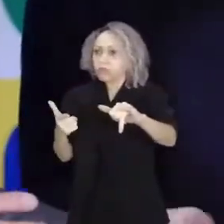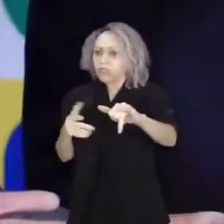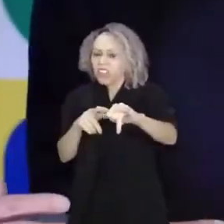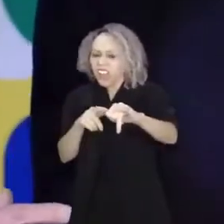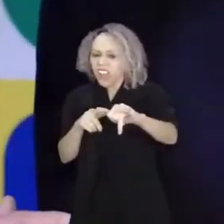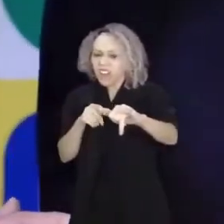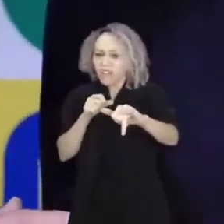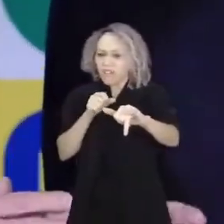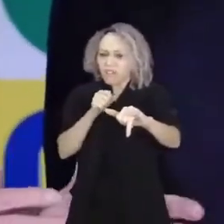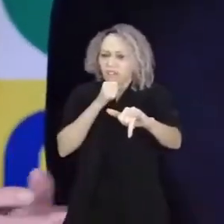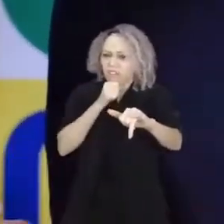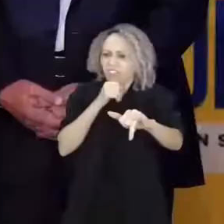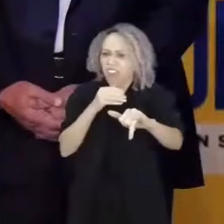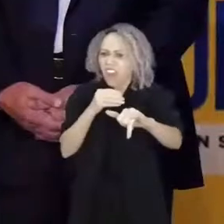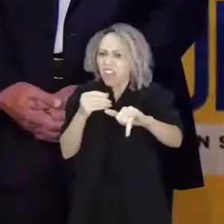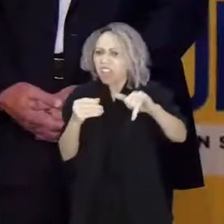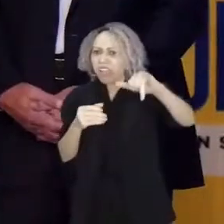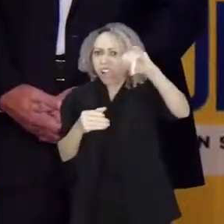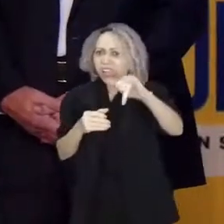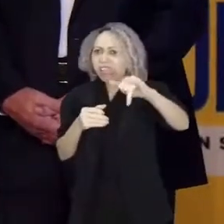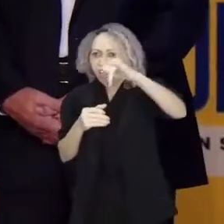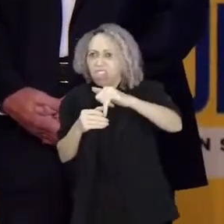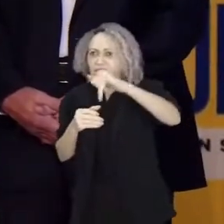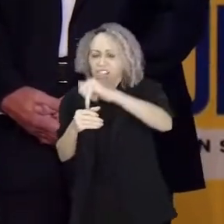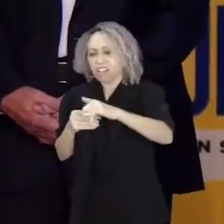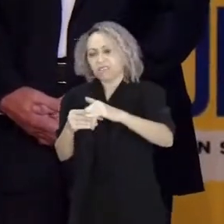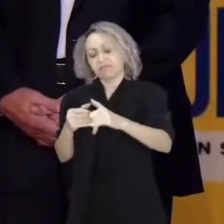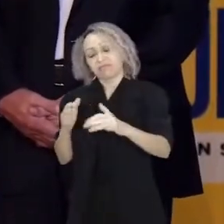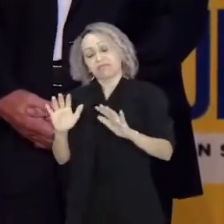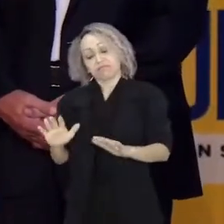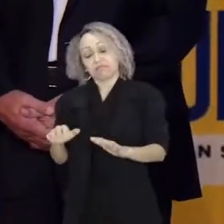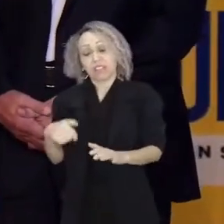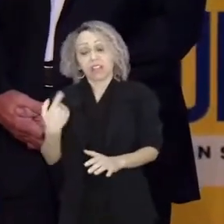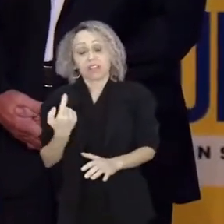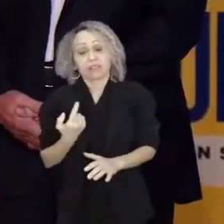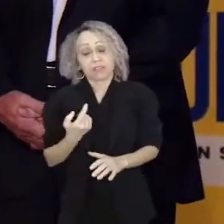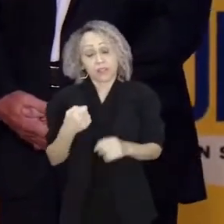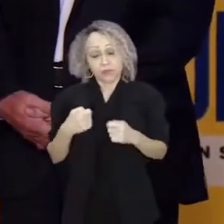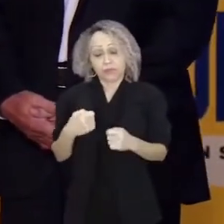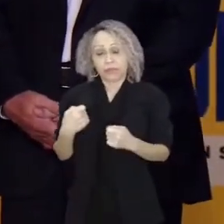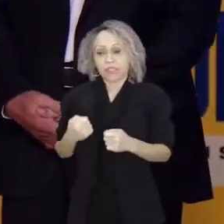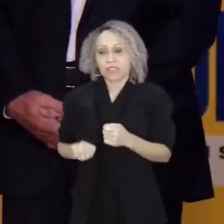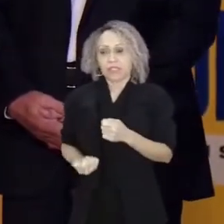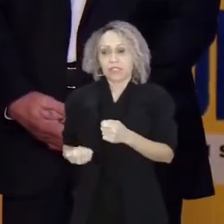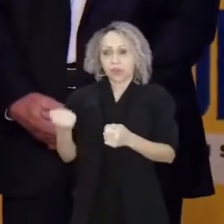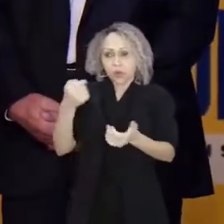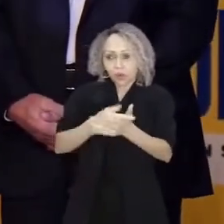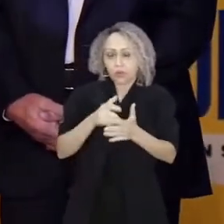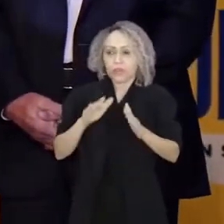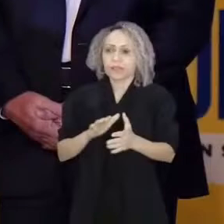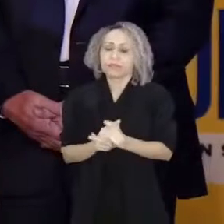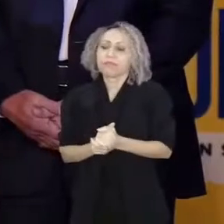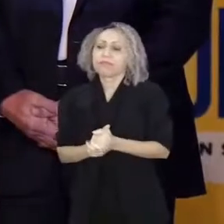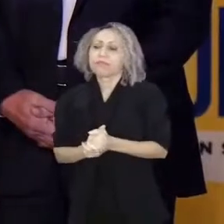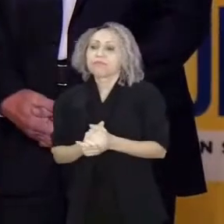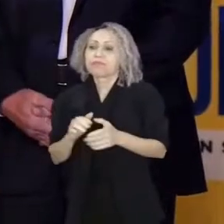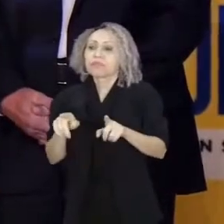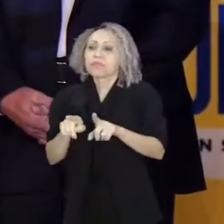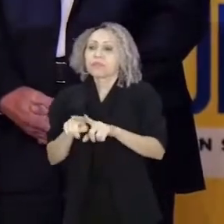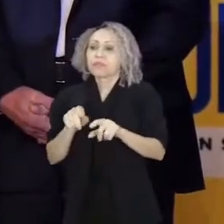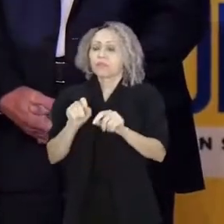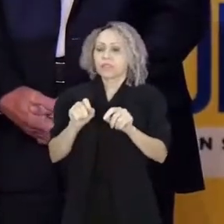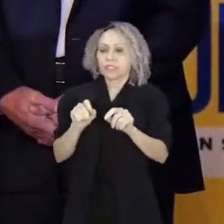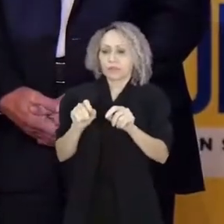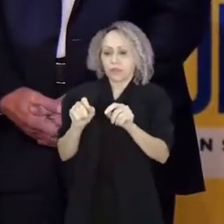nenhuma patrola mais, não tinha nada. Nós recuperamos o batalhão de engenharia do Exército e transformamos ele, sabe, quase que numa